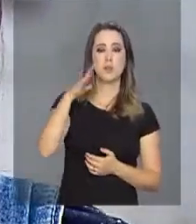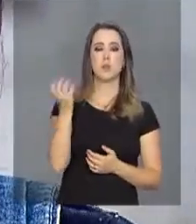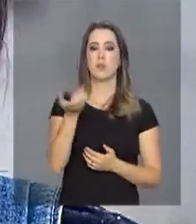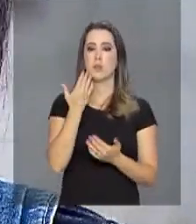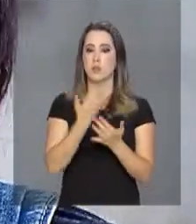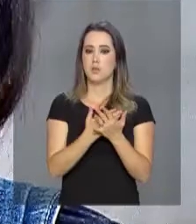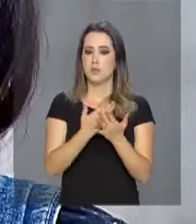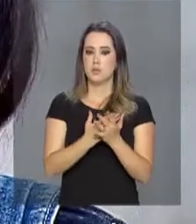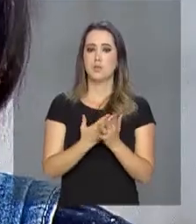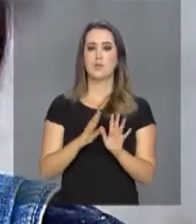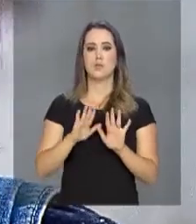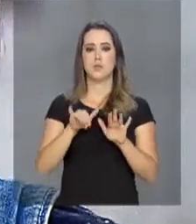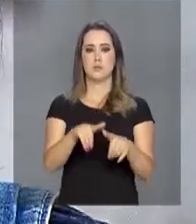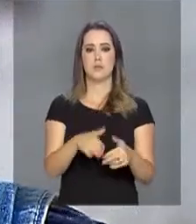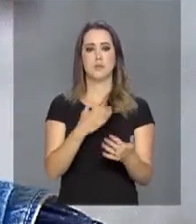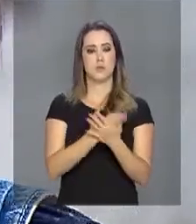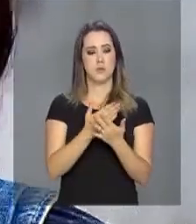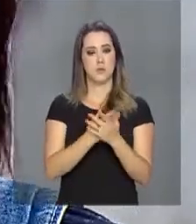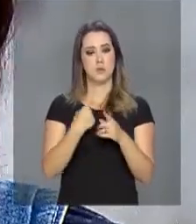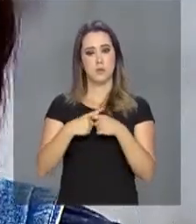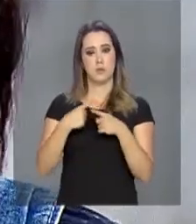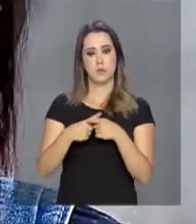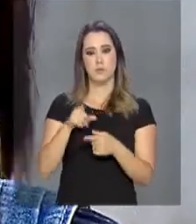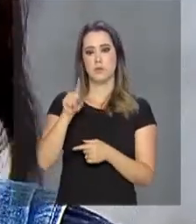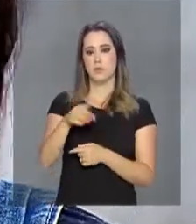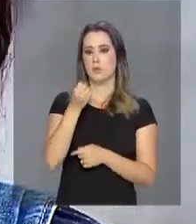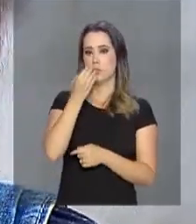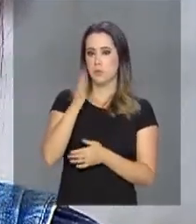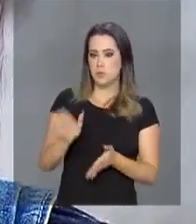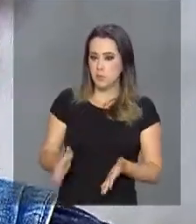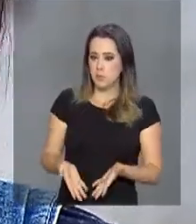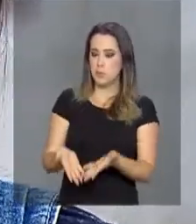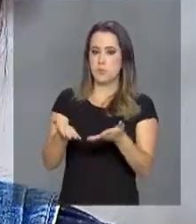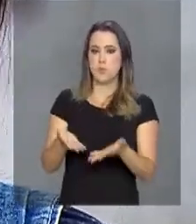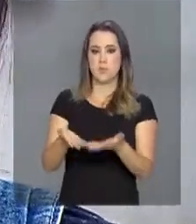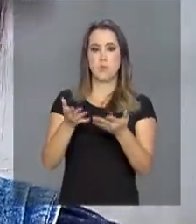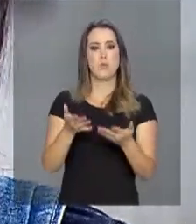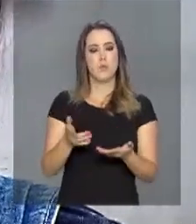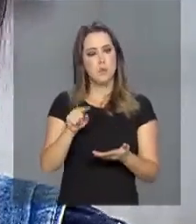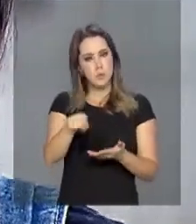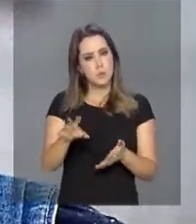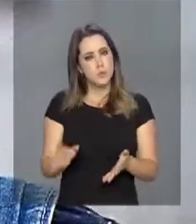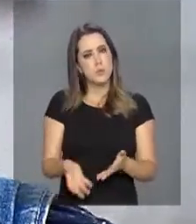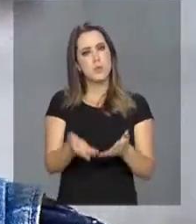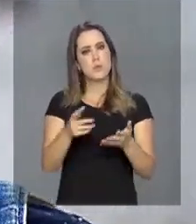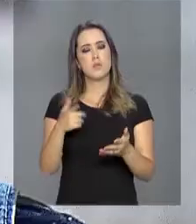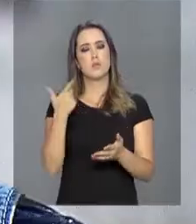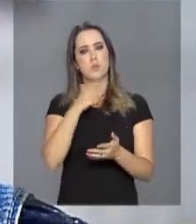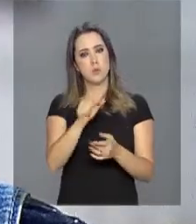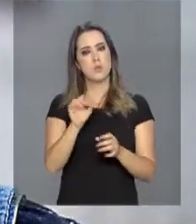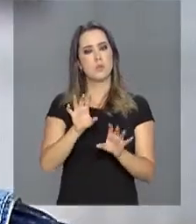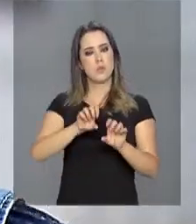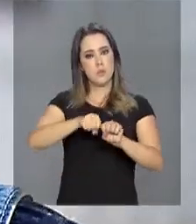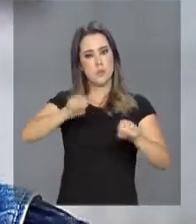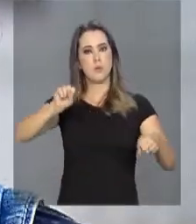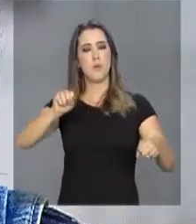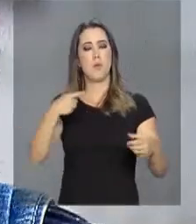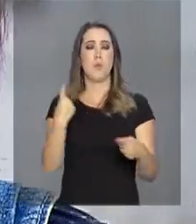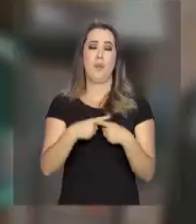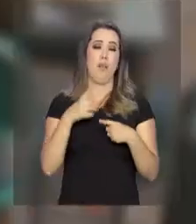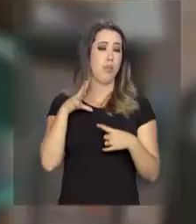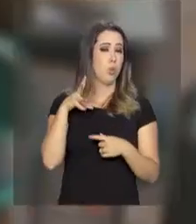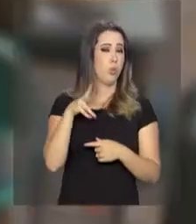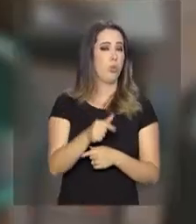quero terminar meus estudos, né? Porque a gente está recebendo uma bela de uma boa posição de conseguir terminar tudo aquilo que a gente precisa, que os estudos é tudo na nossa